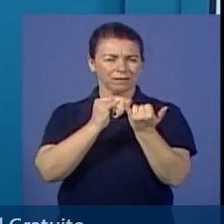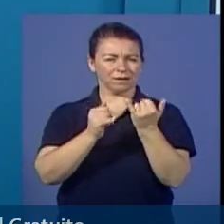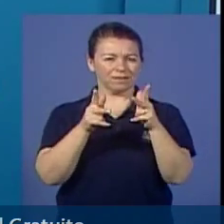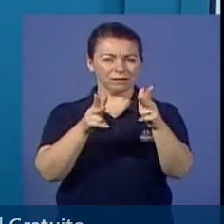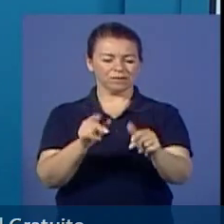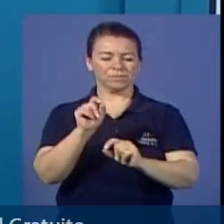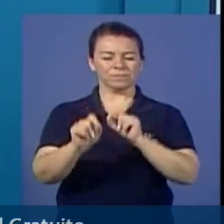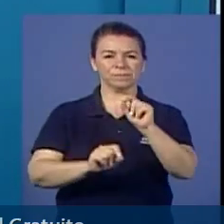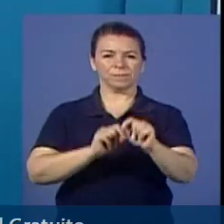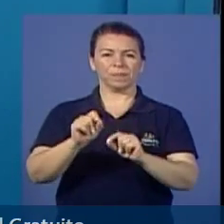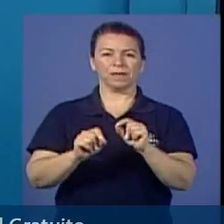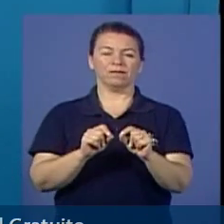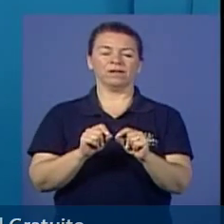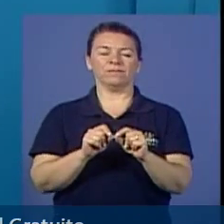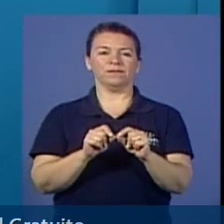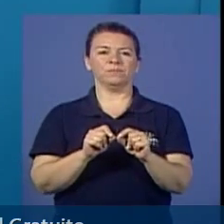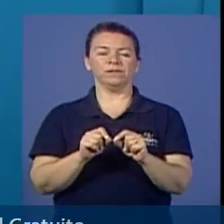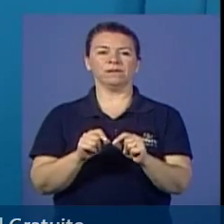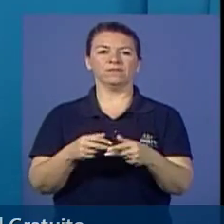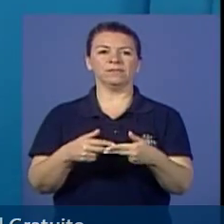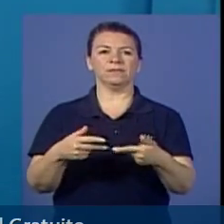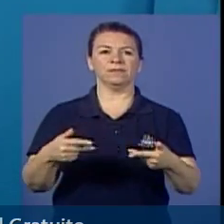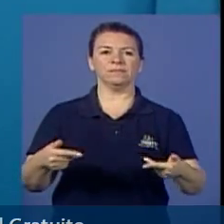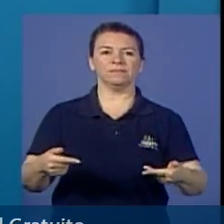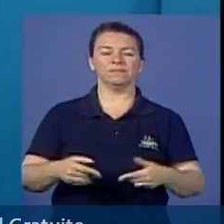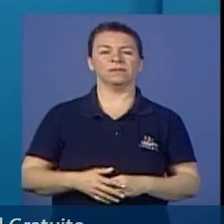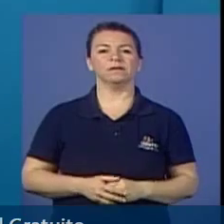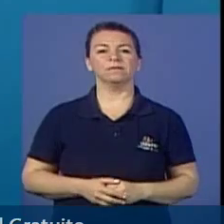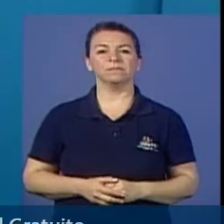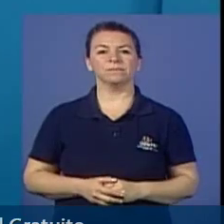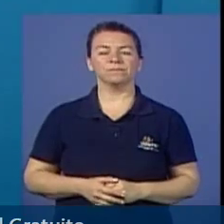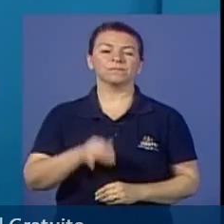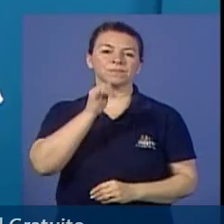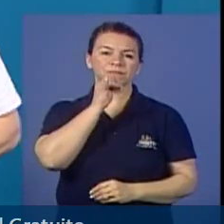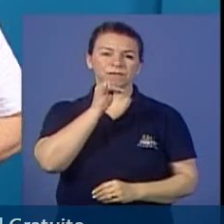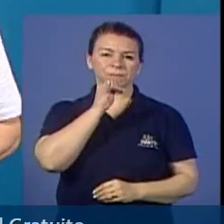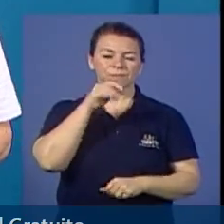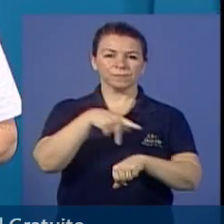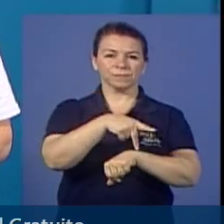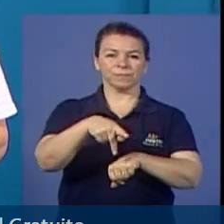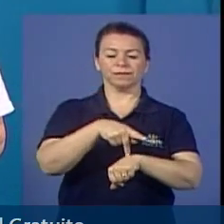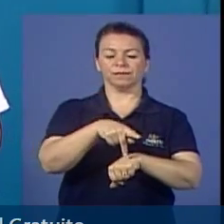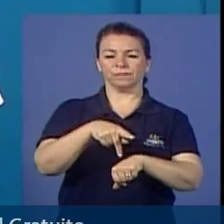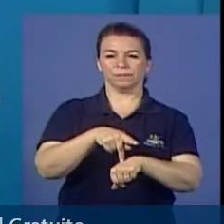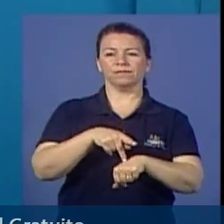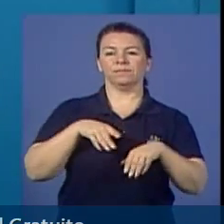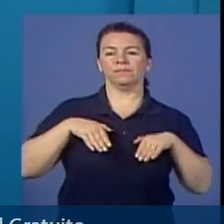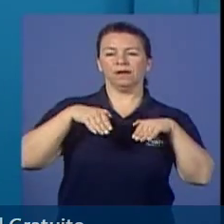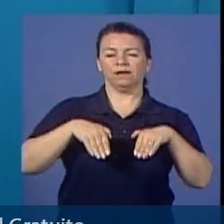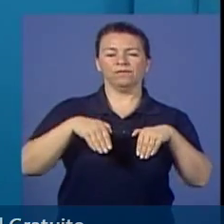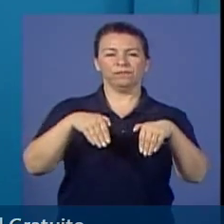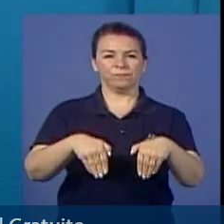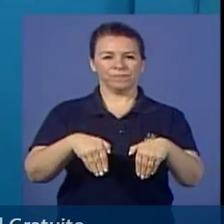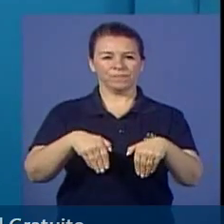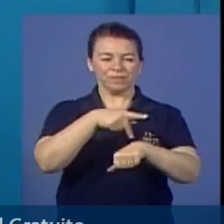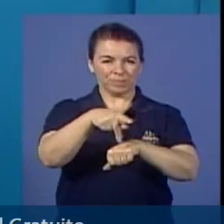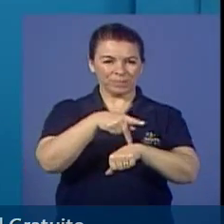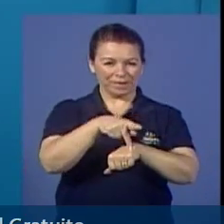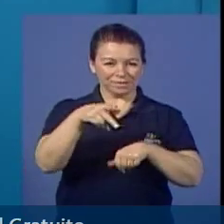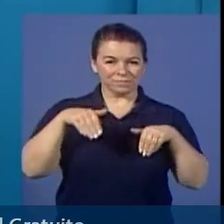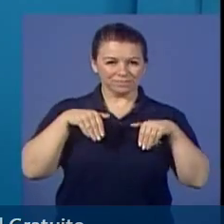qualquer posição que você imaginar está correta. Por exemplo, na Austrália, eles vendem mapas que colocam a